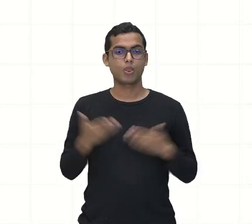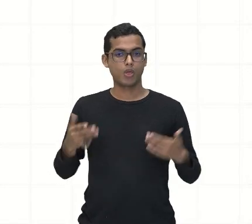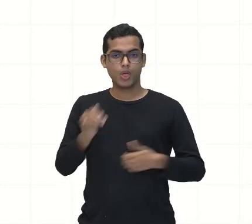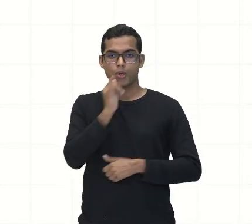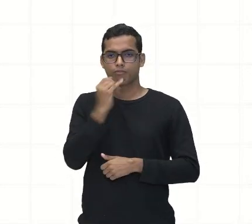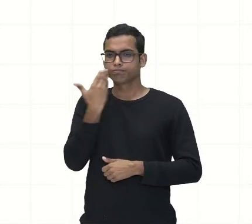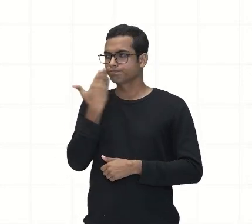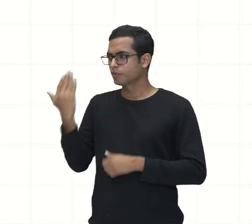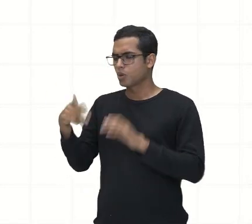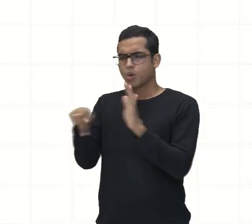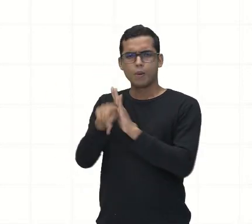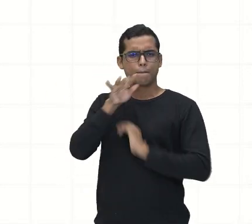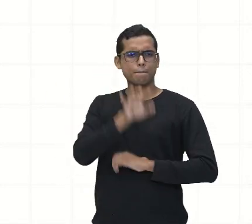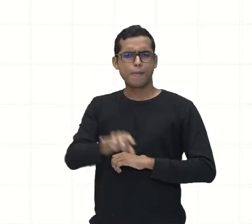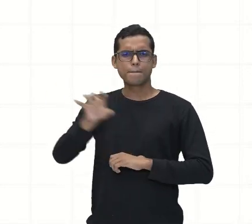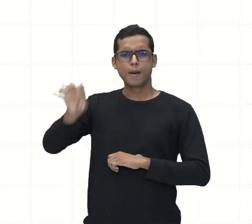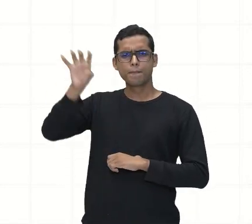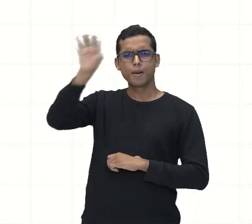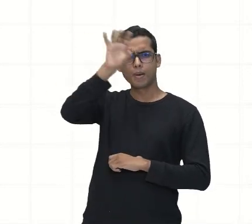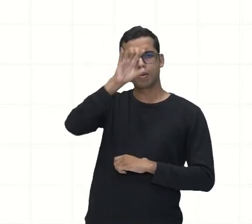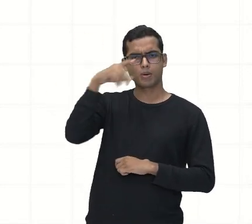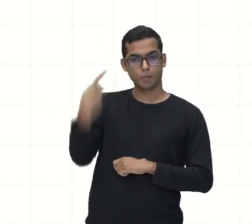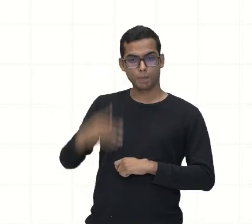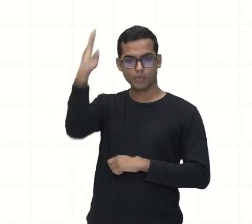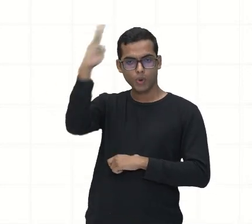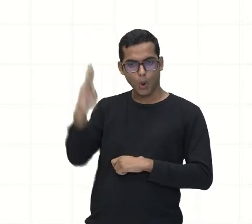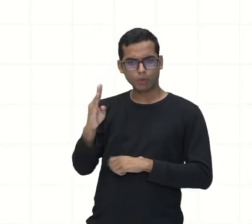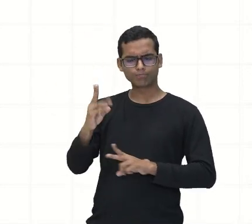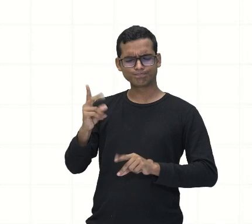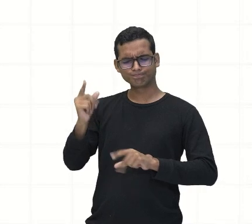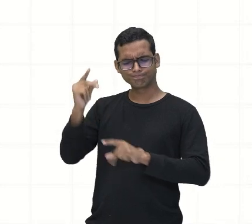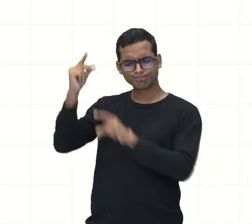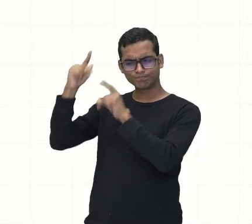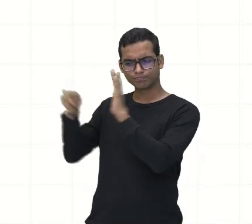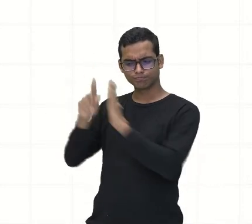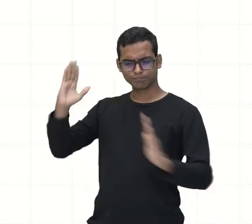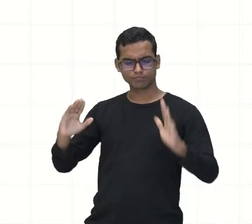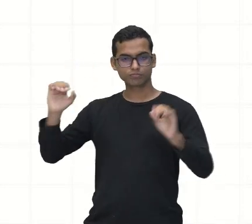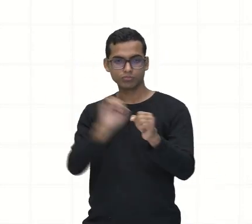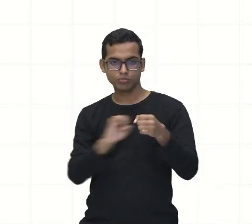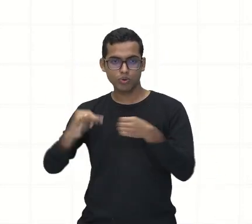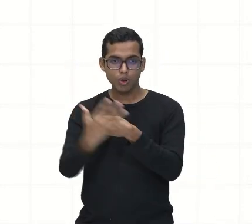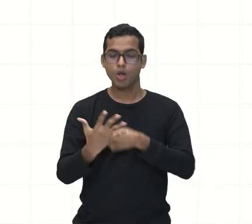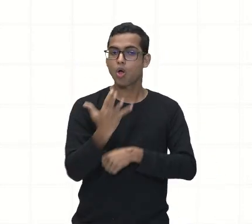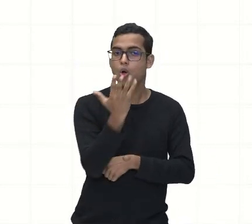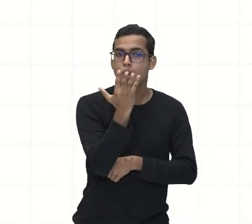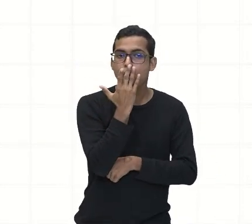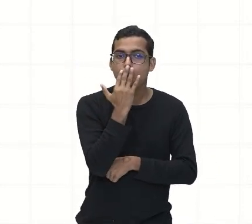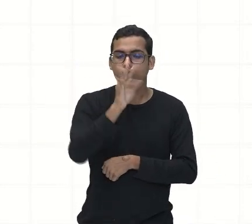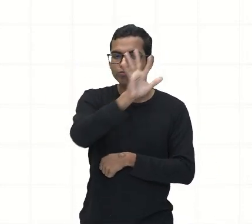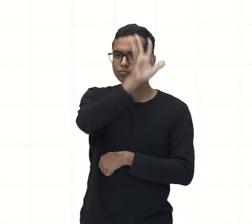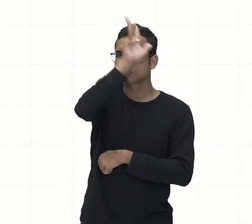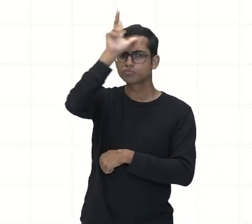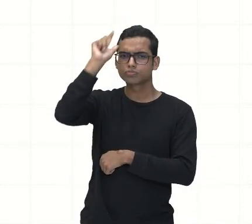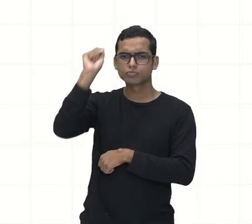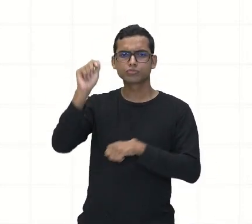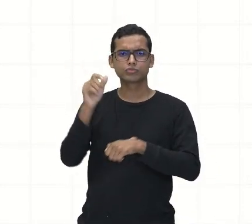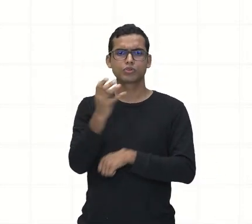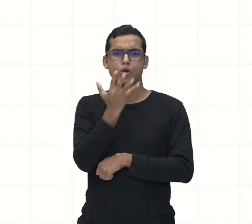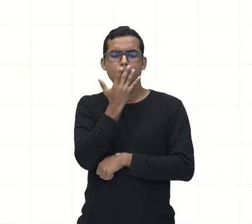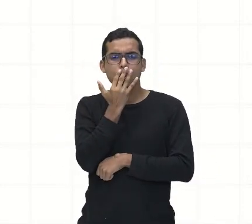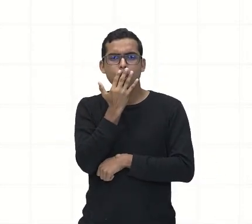Covid, né? Exatamente naquela época, a cor do Amazonas era uma cor